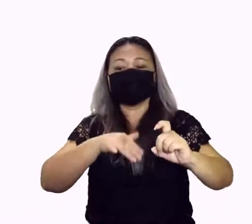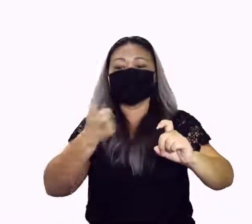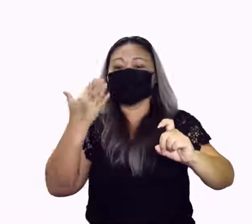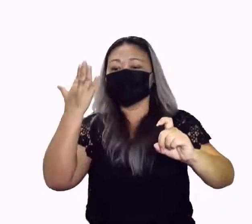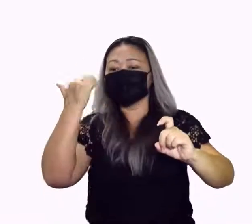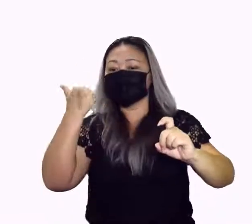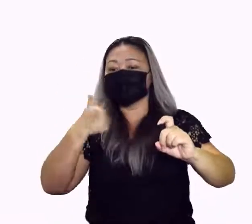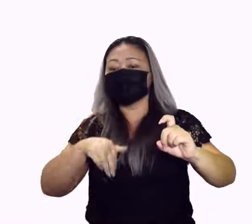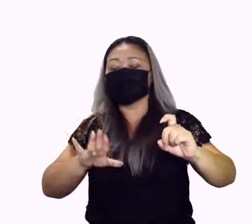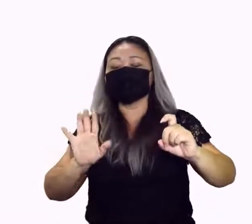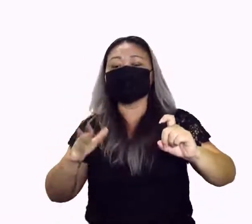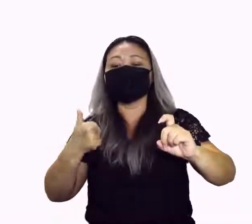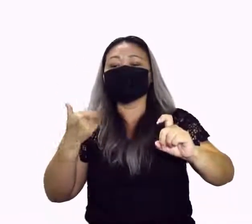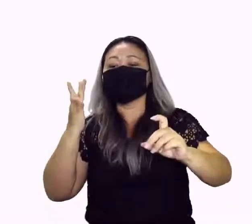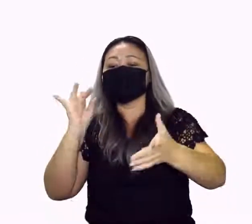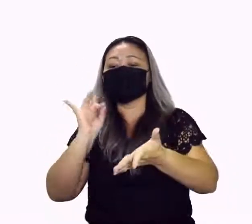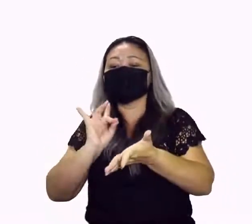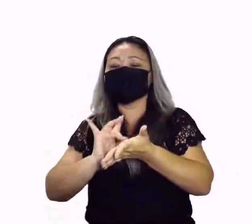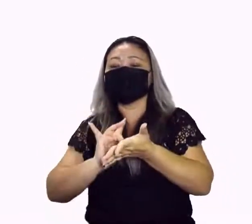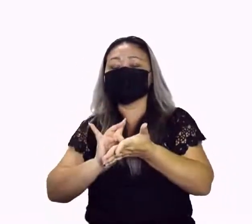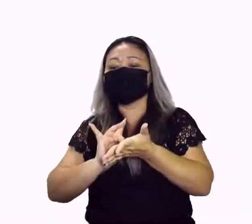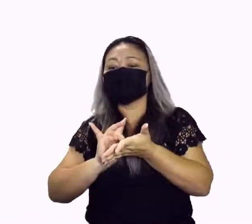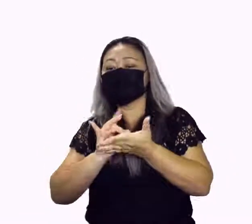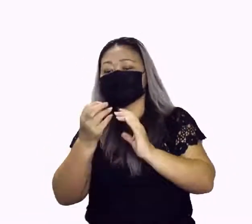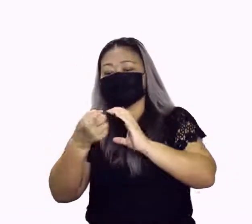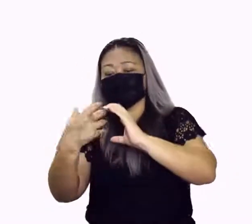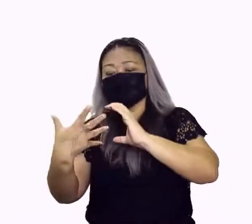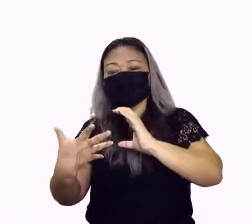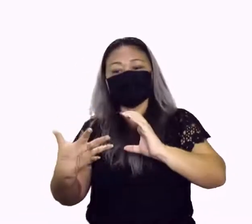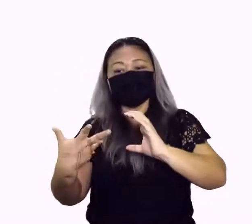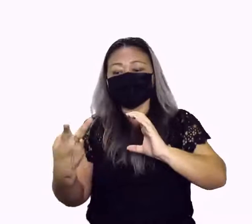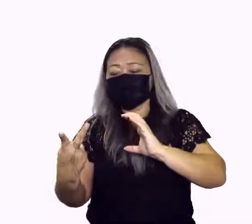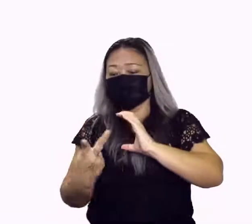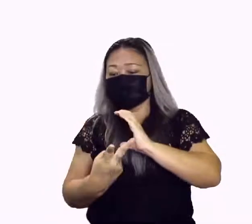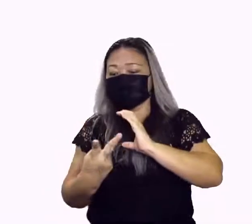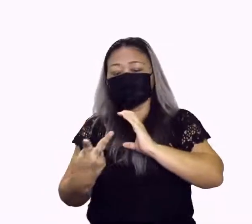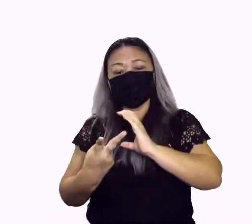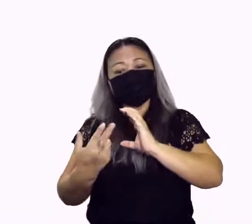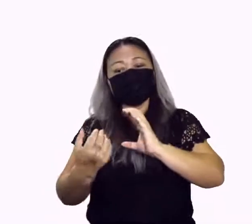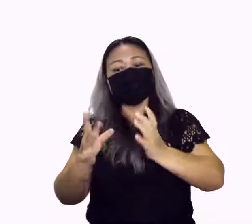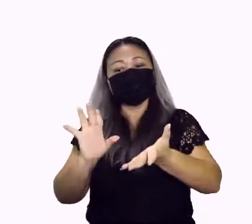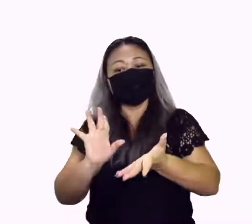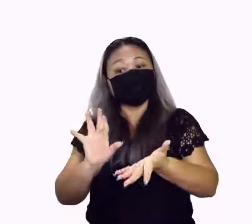eu saberei com certeza as suas características, não é verdade?